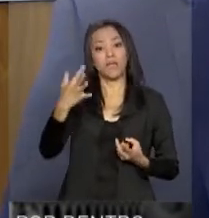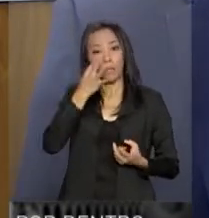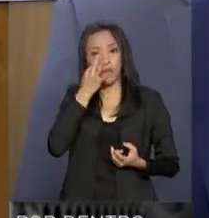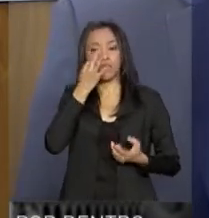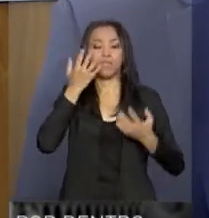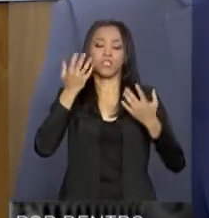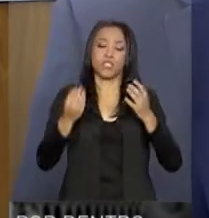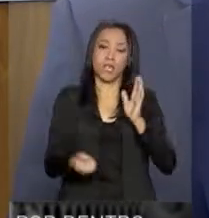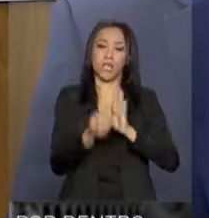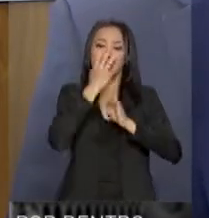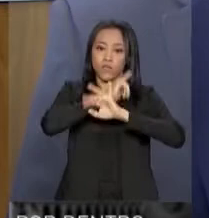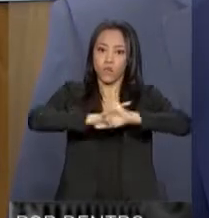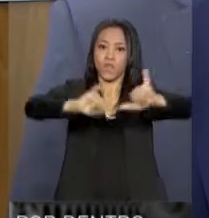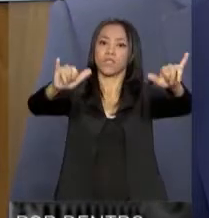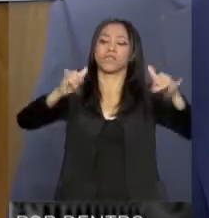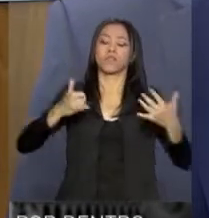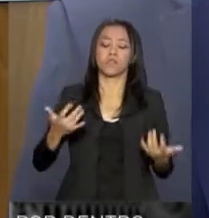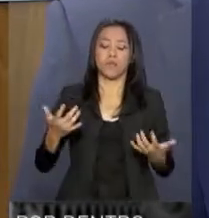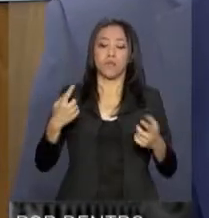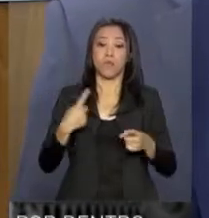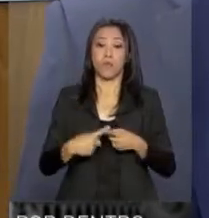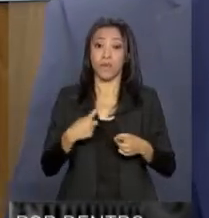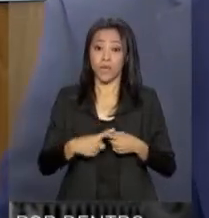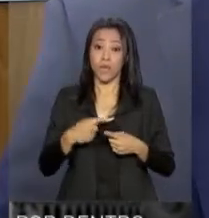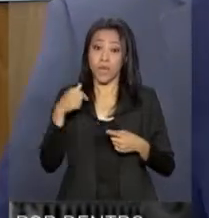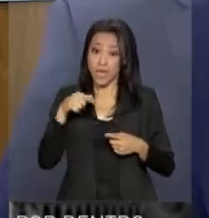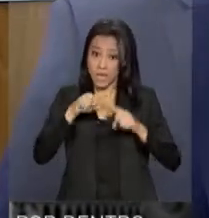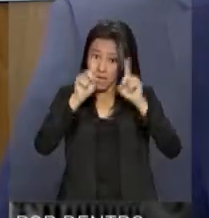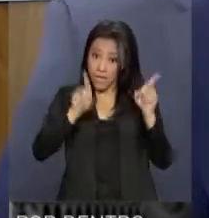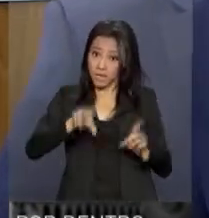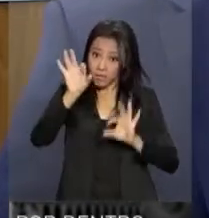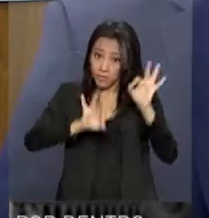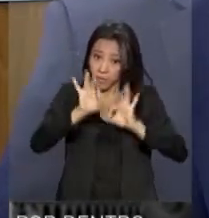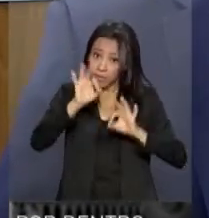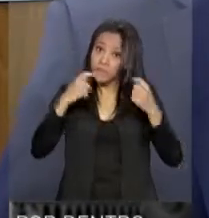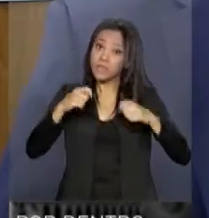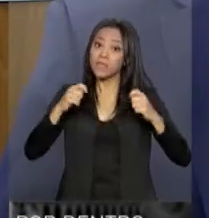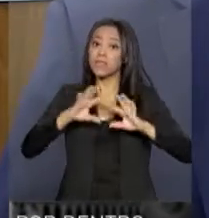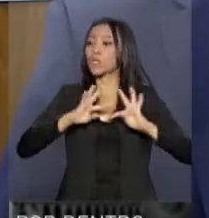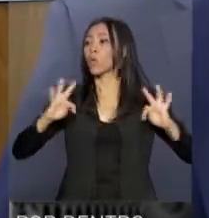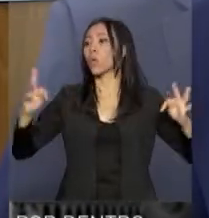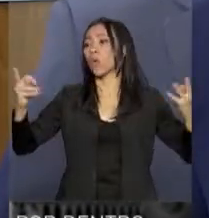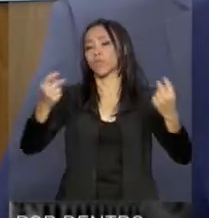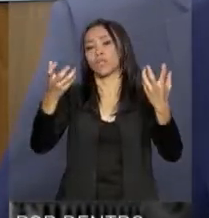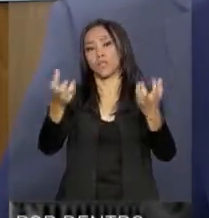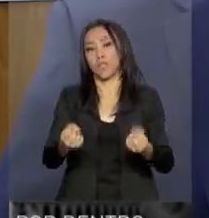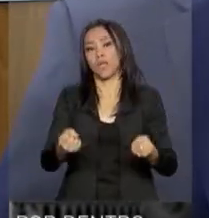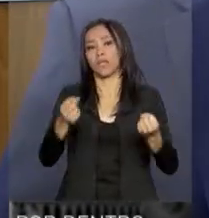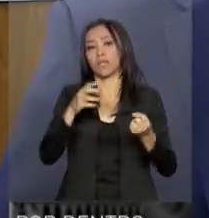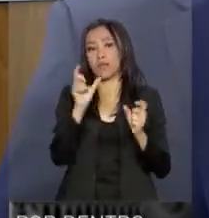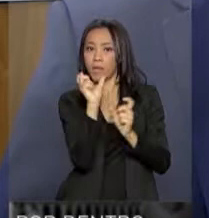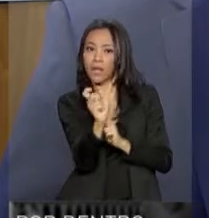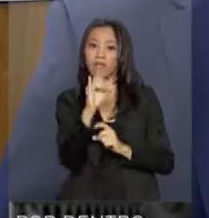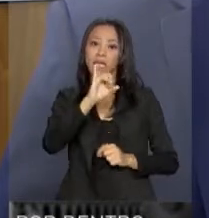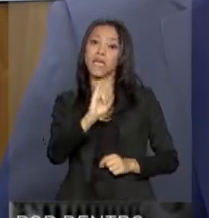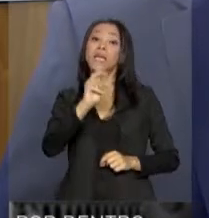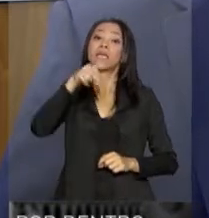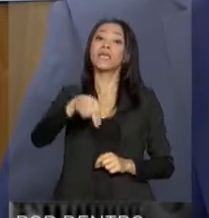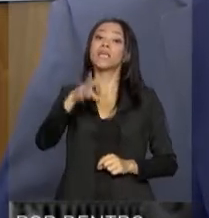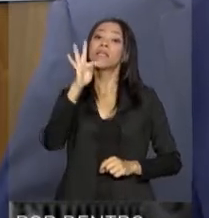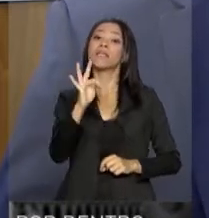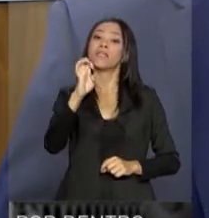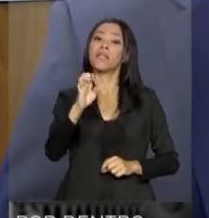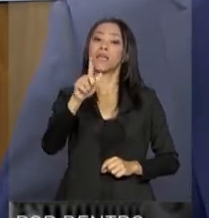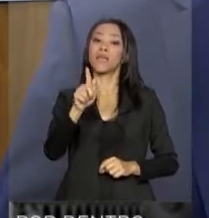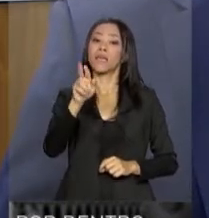e eu tenho certeza que a integridade ela tem que ser adotada por todos a gente pegava os normativos da o cd é que tratam o assunto eles determinam que